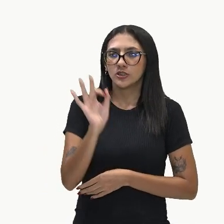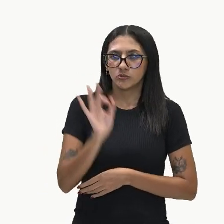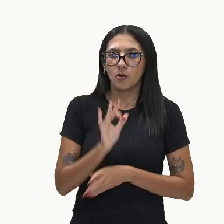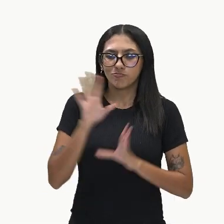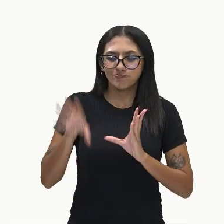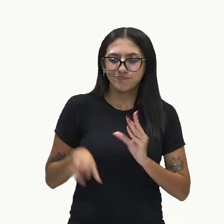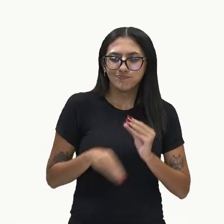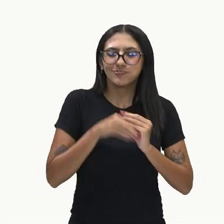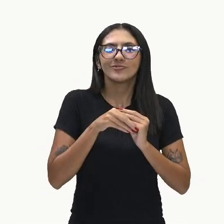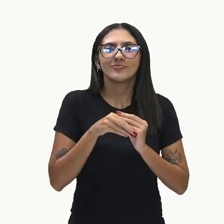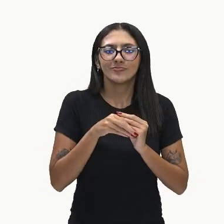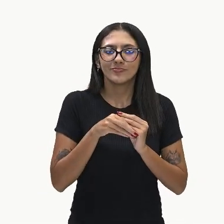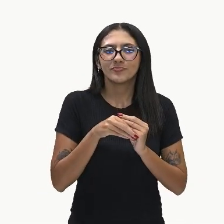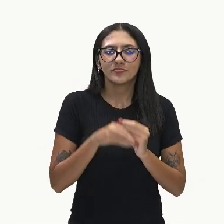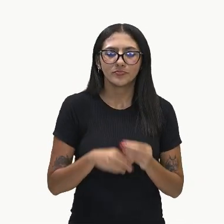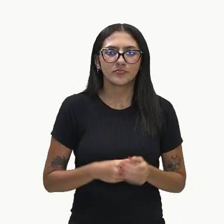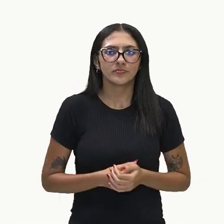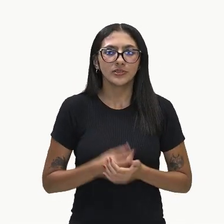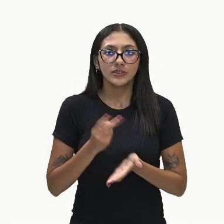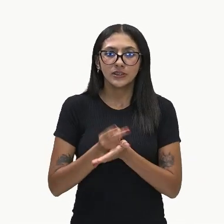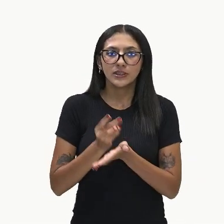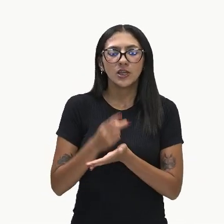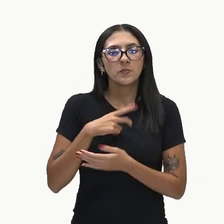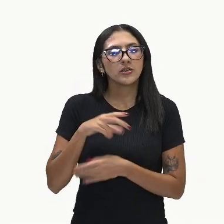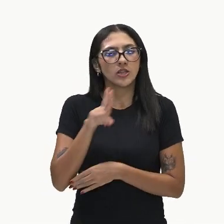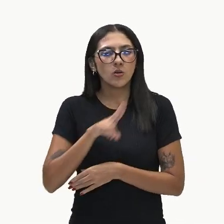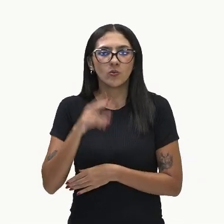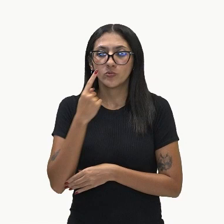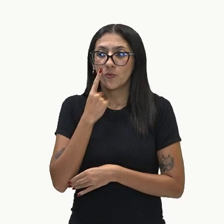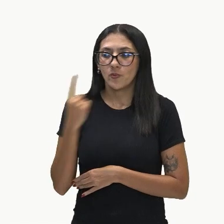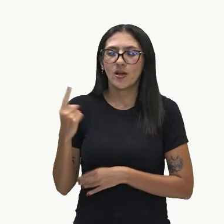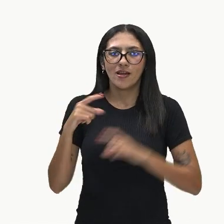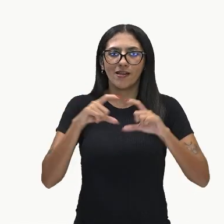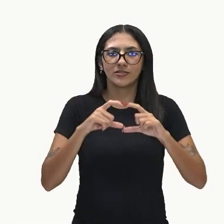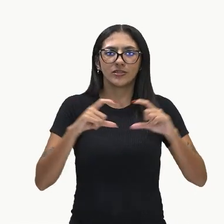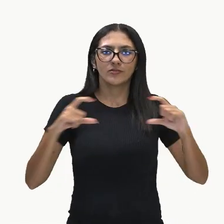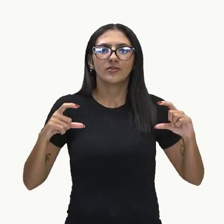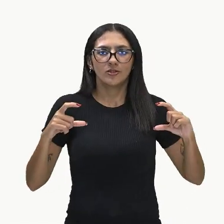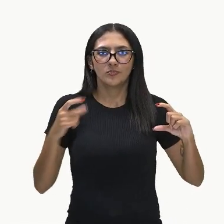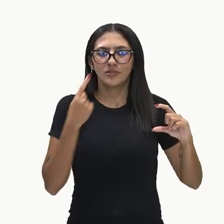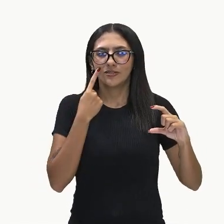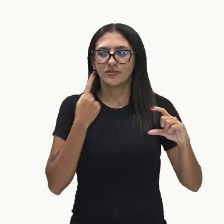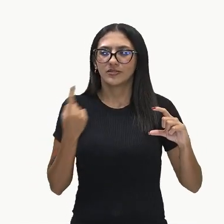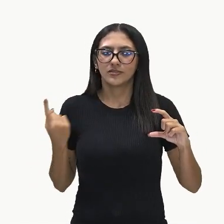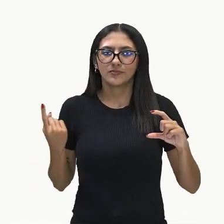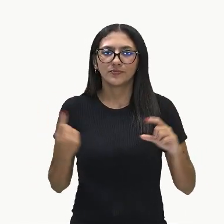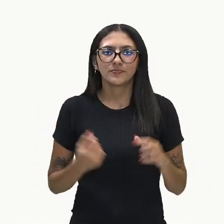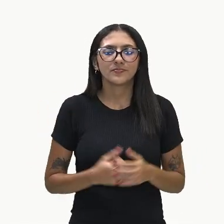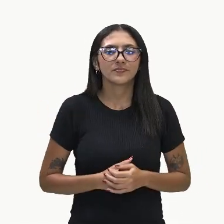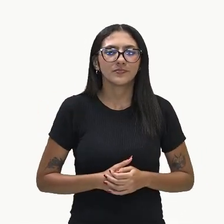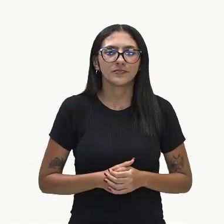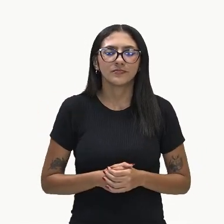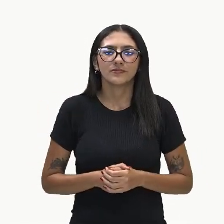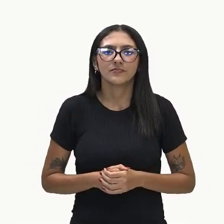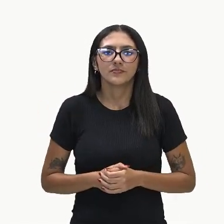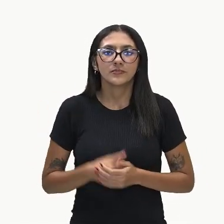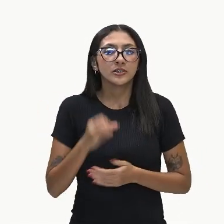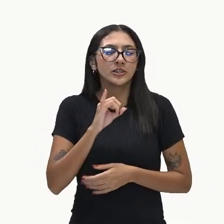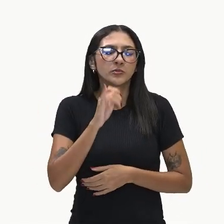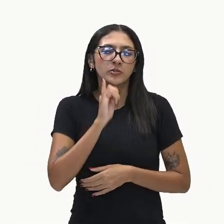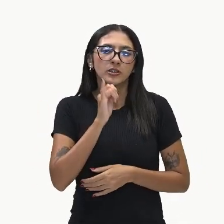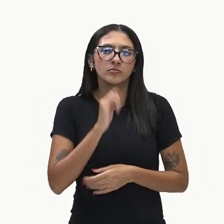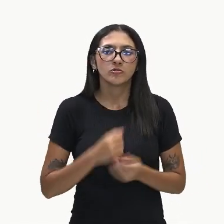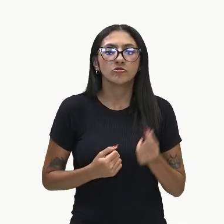valor original. Então, a gente sempre vai utilizar esta formulazinha aqui, ó. Ó, se o preço de um